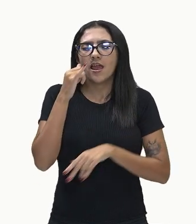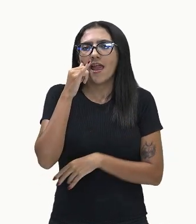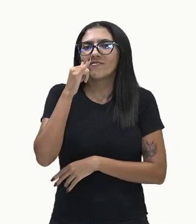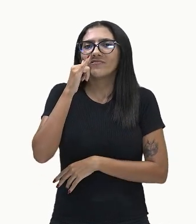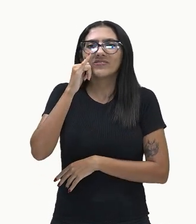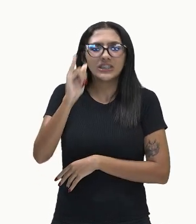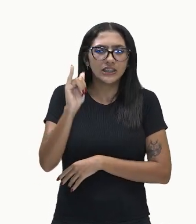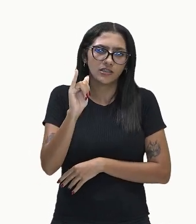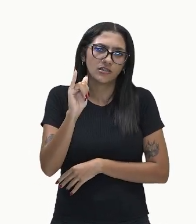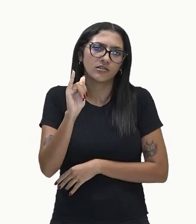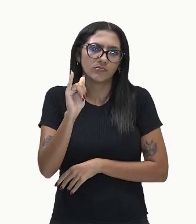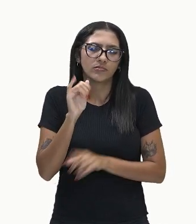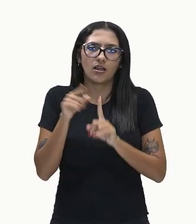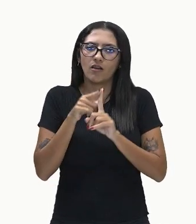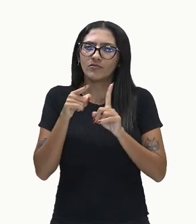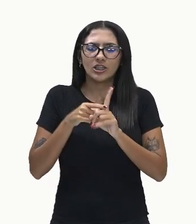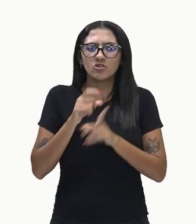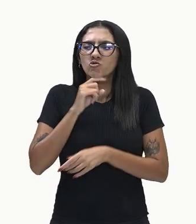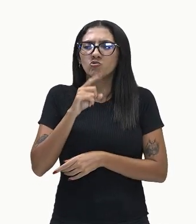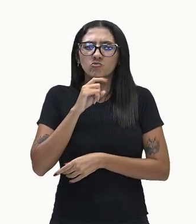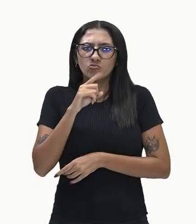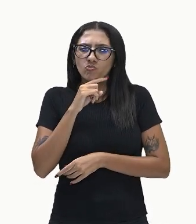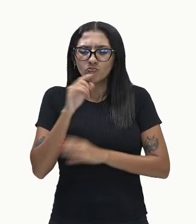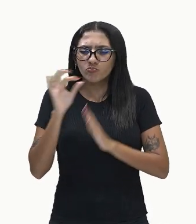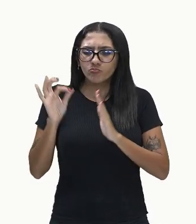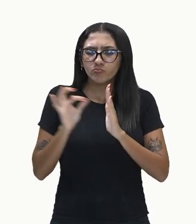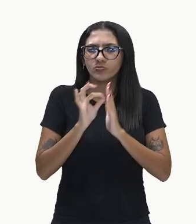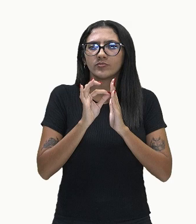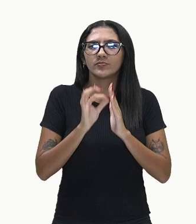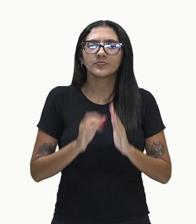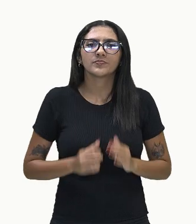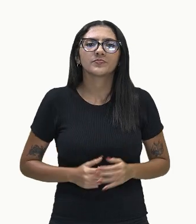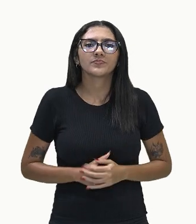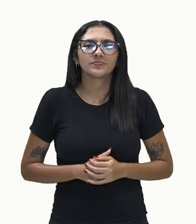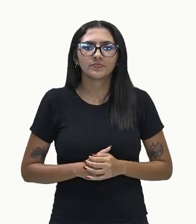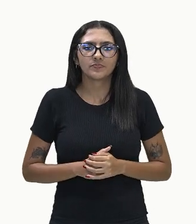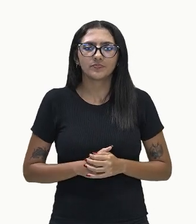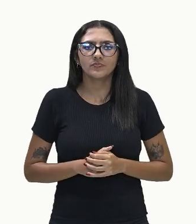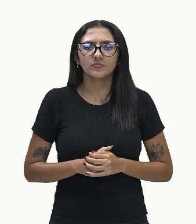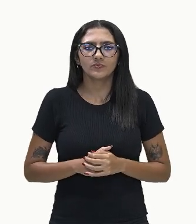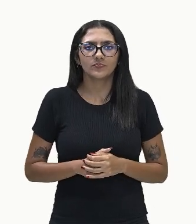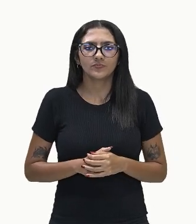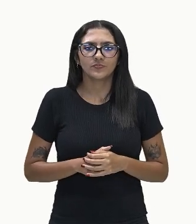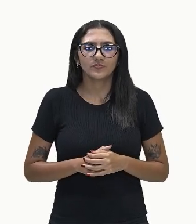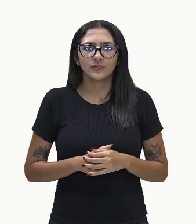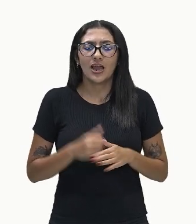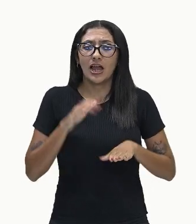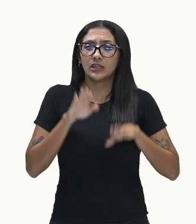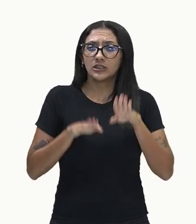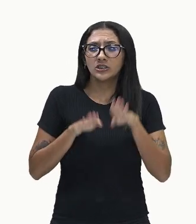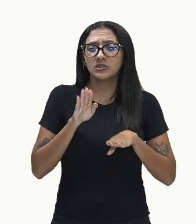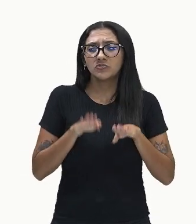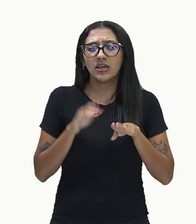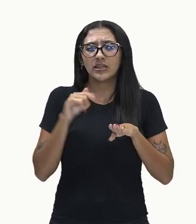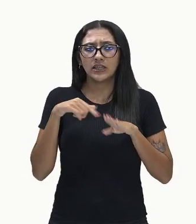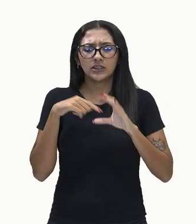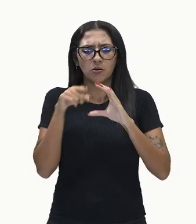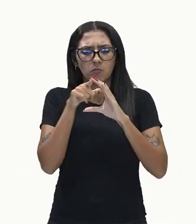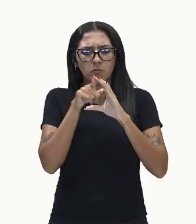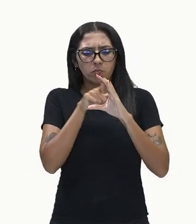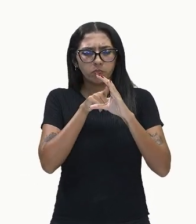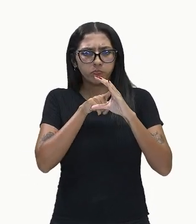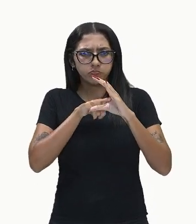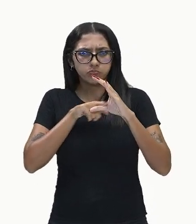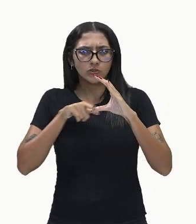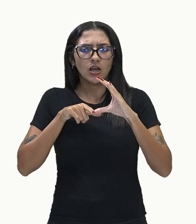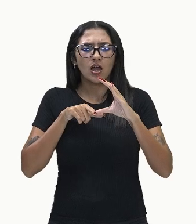a gravidez. E, em alguns casos, mais grave, esse